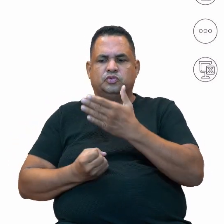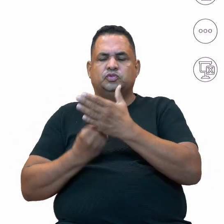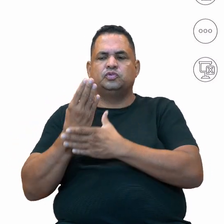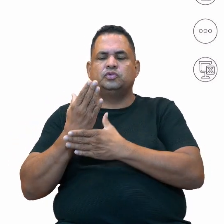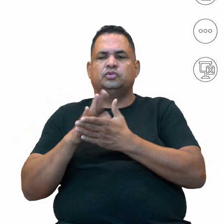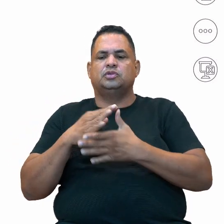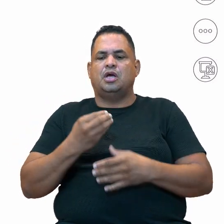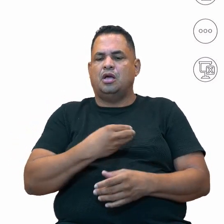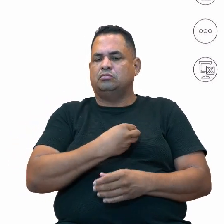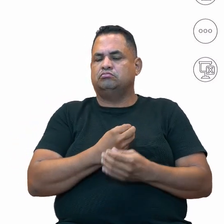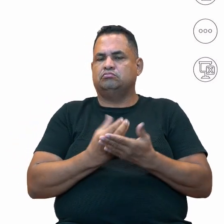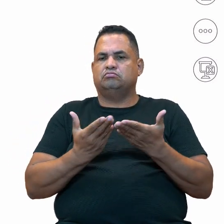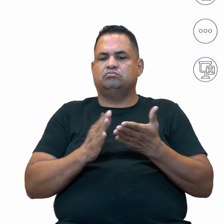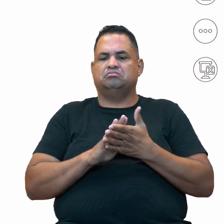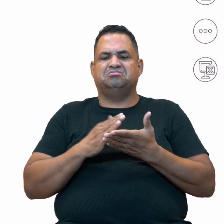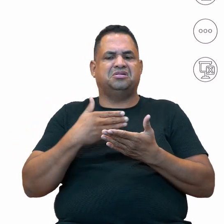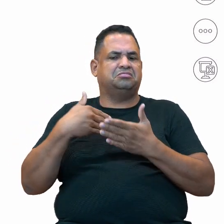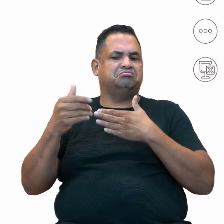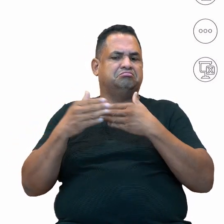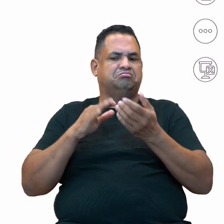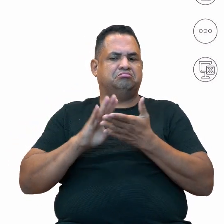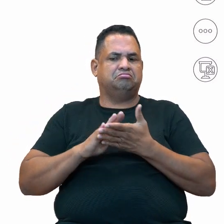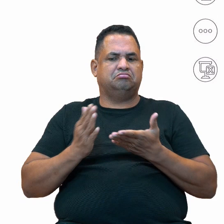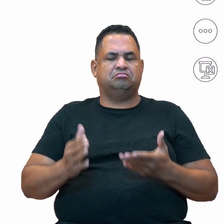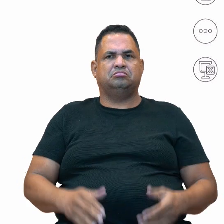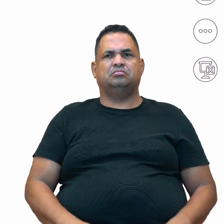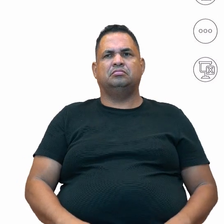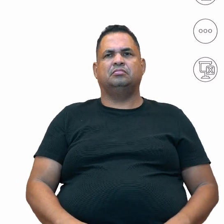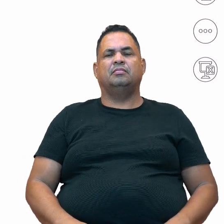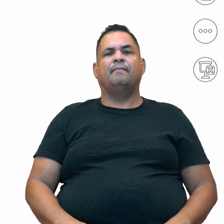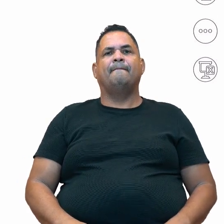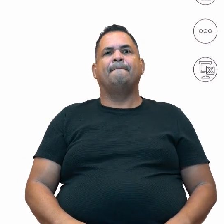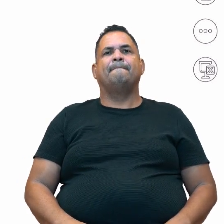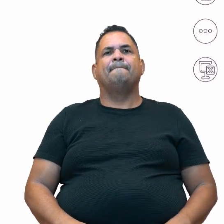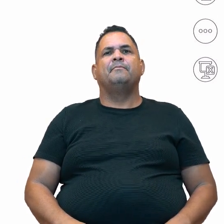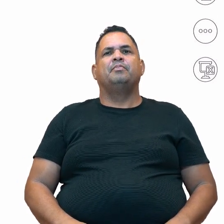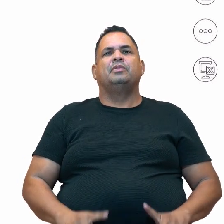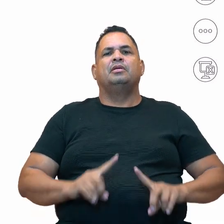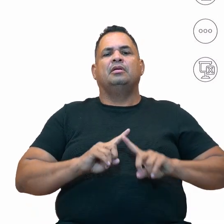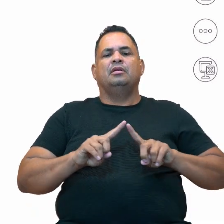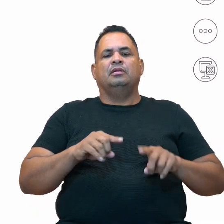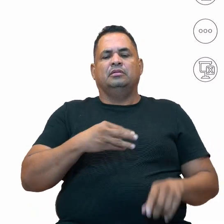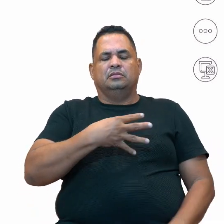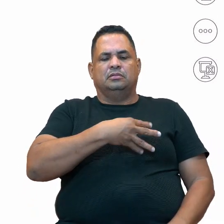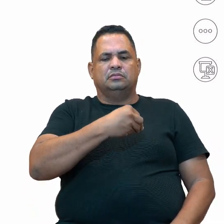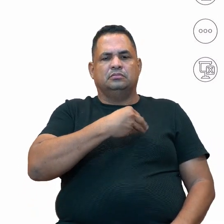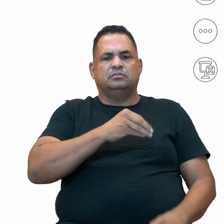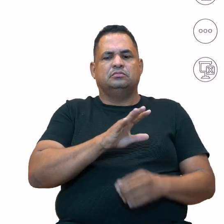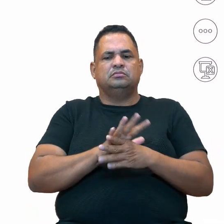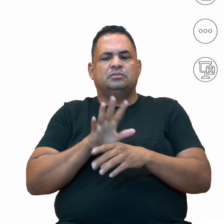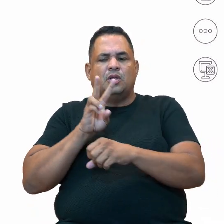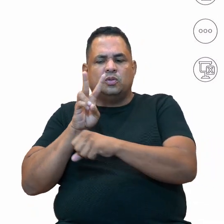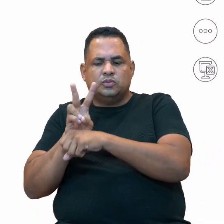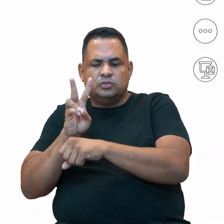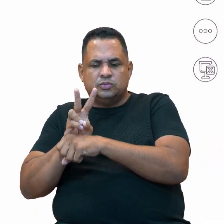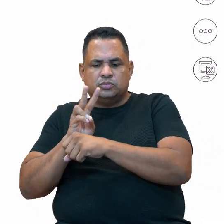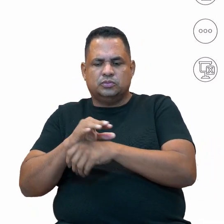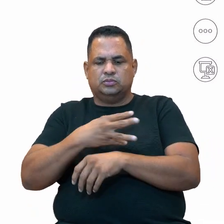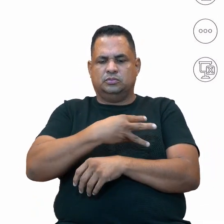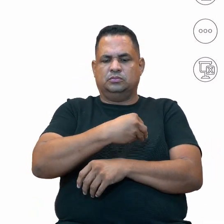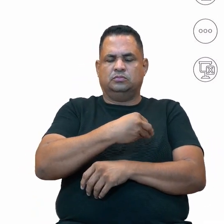virar ali no ambiente, já são predadores, tá bom? Mas os mamíferos têm esse cuidado parental, estão para a fase da amamentação, os animais